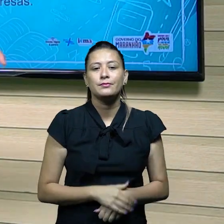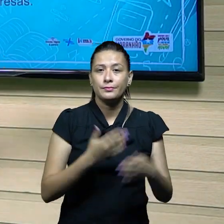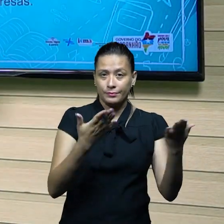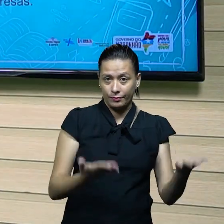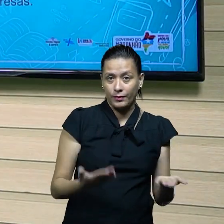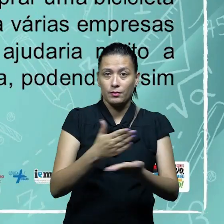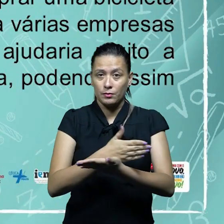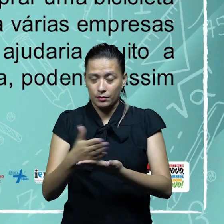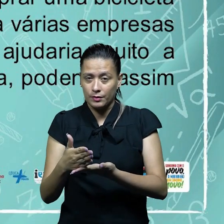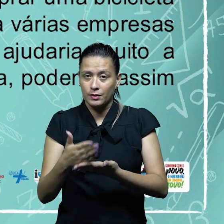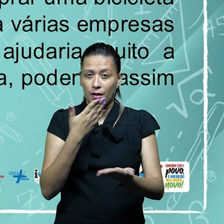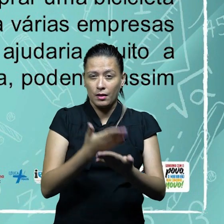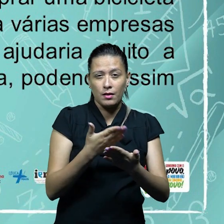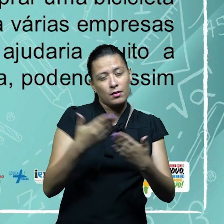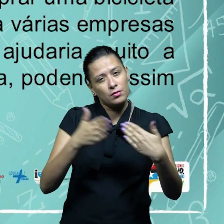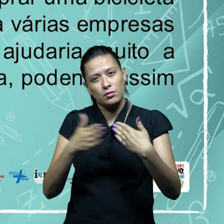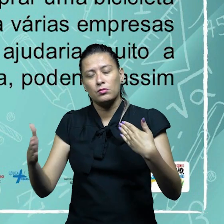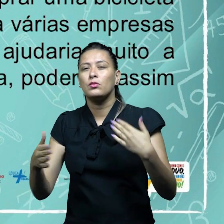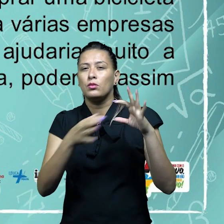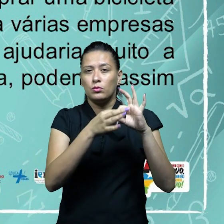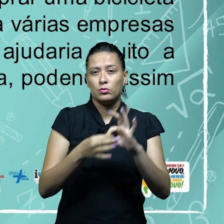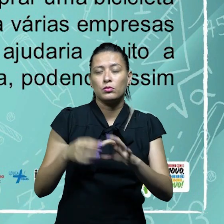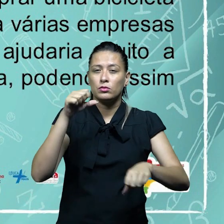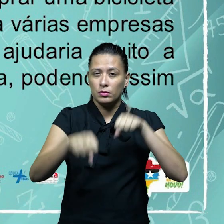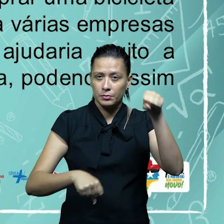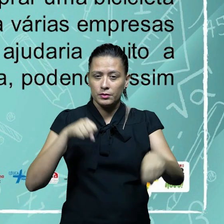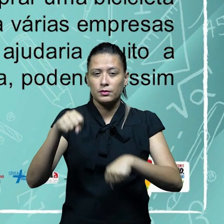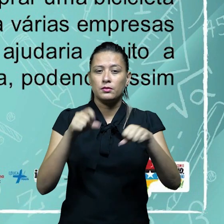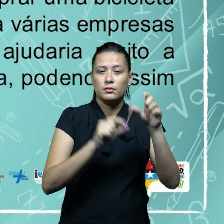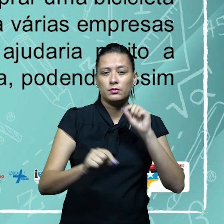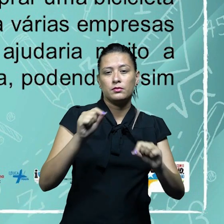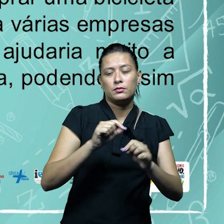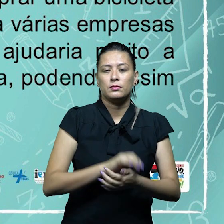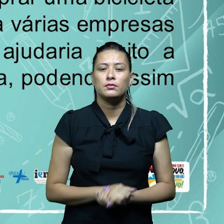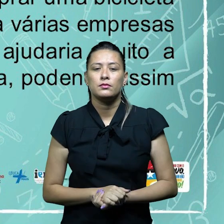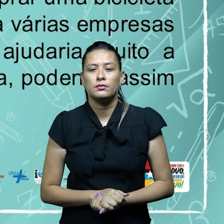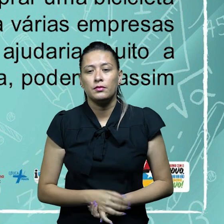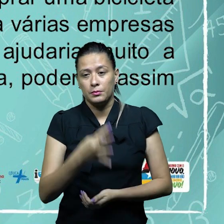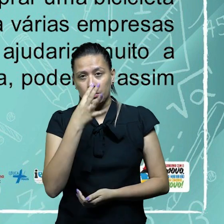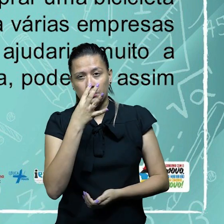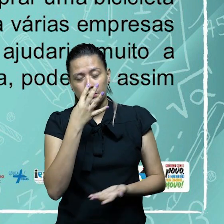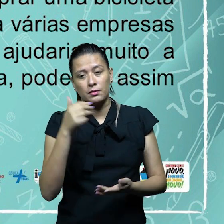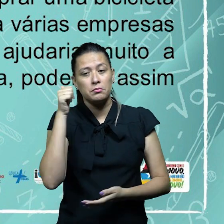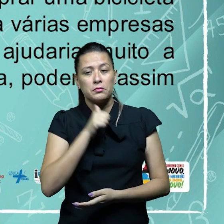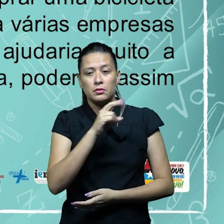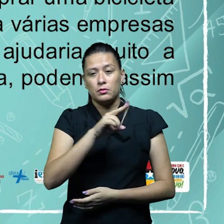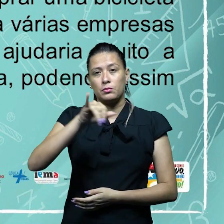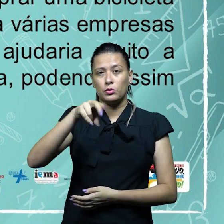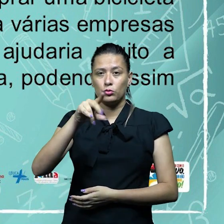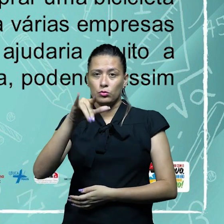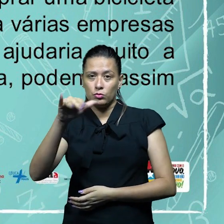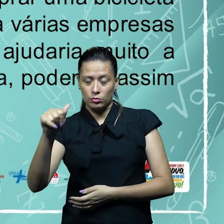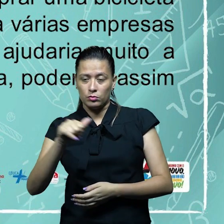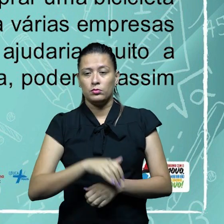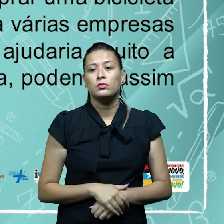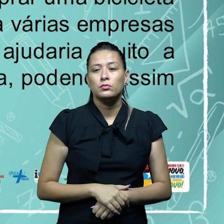funcionar como? Olha, para isso, vamos observar como a Júlia, vai ser a nossa personagem hoje, tomará a decisão de se casar com o namorado